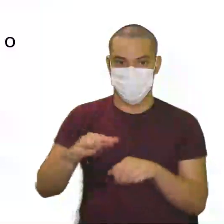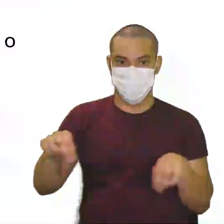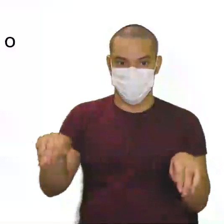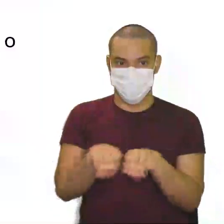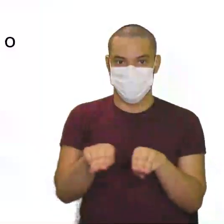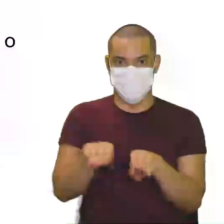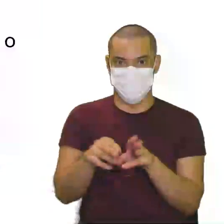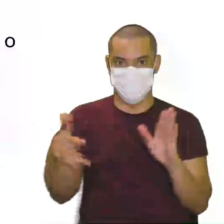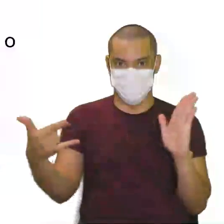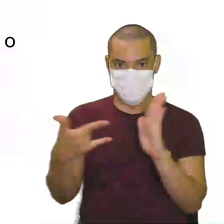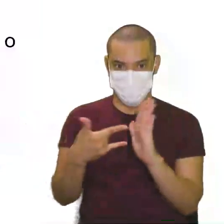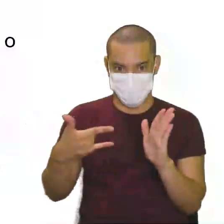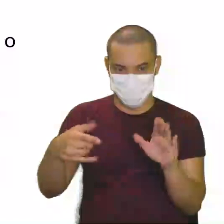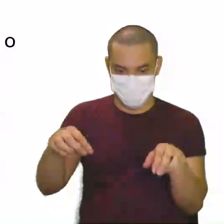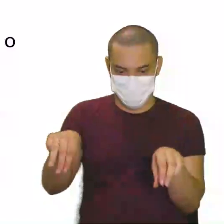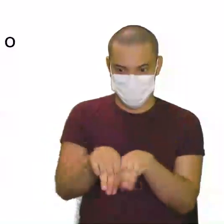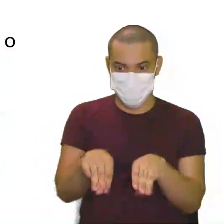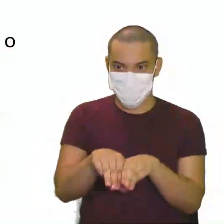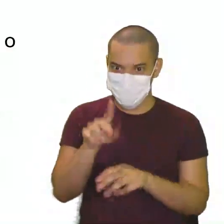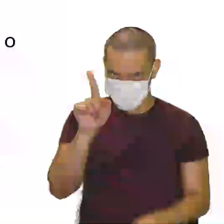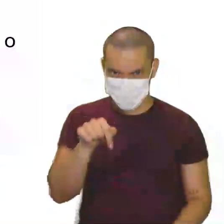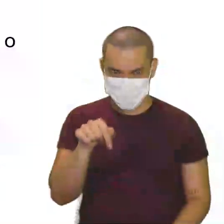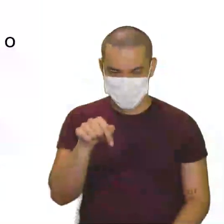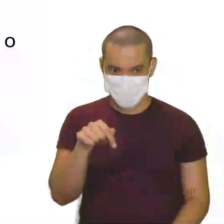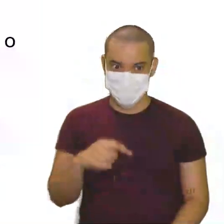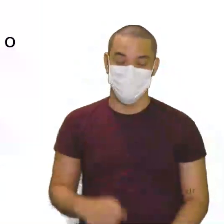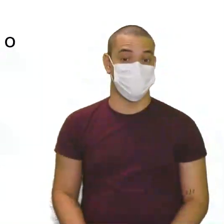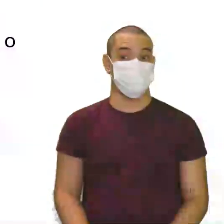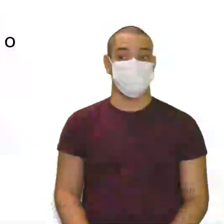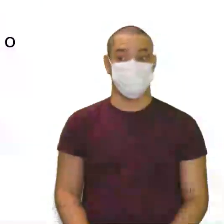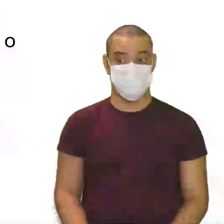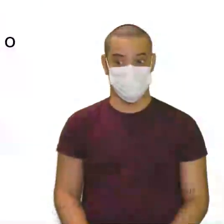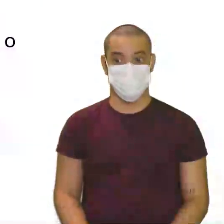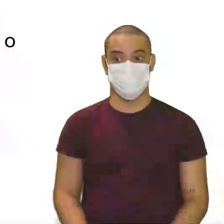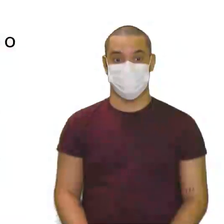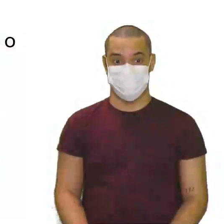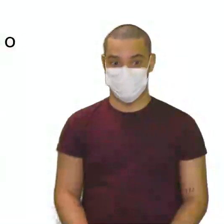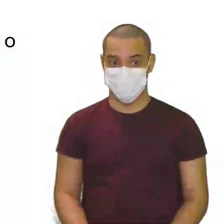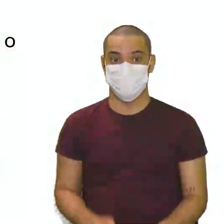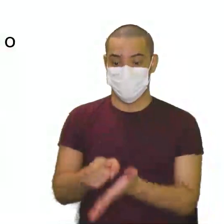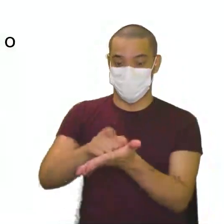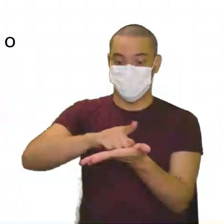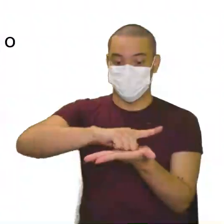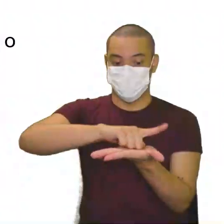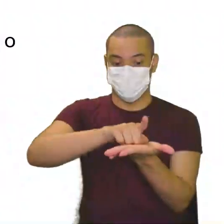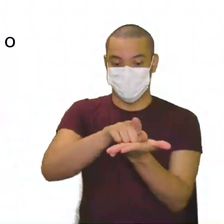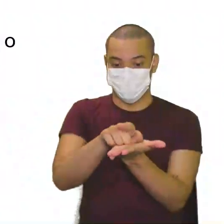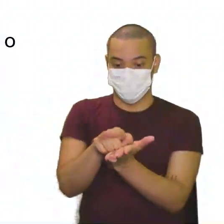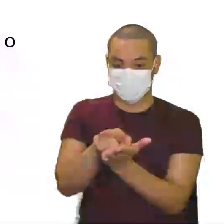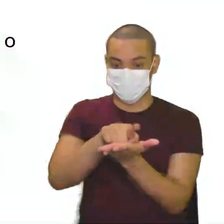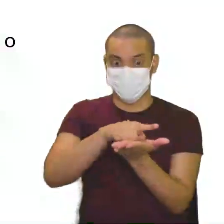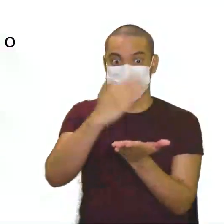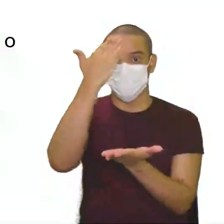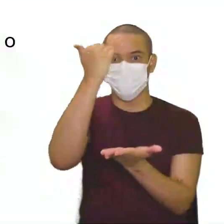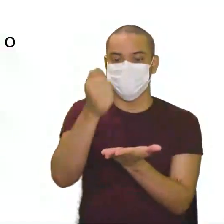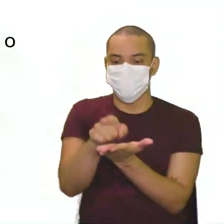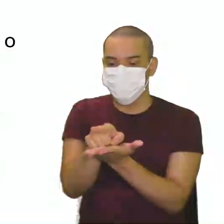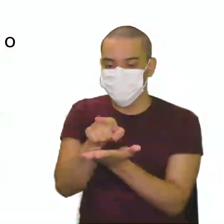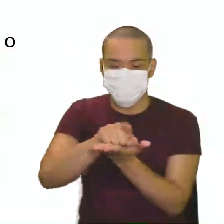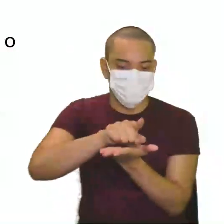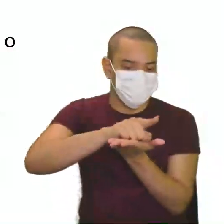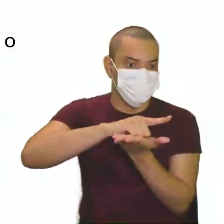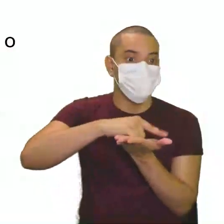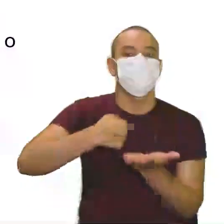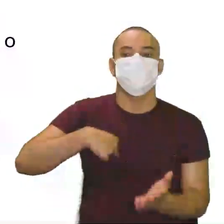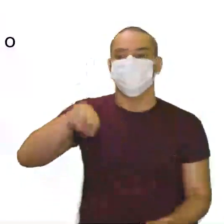do magnetismo pessoal olha só a orientação da bússola Ok a orientação da